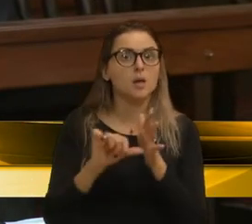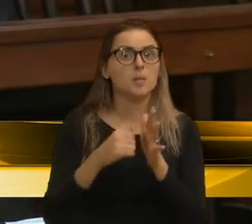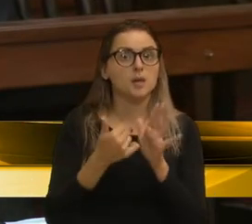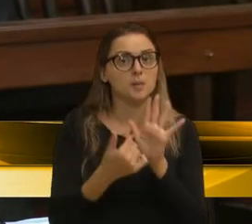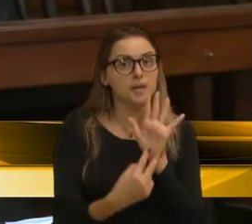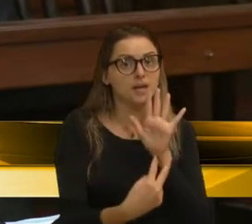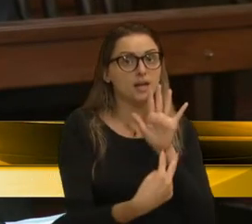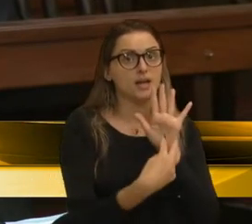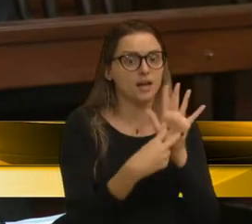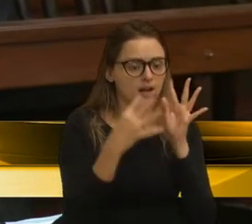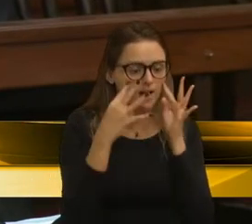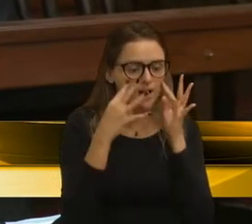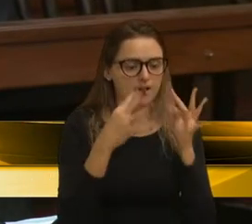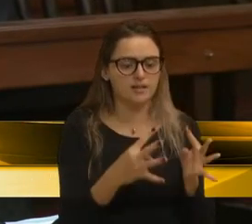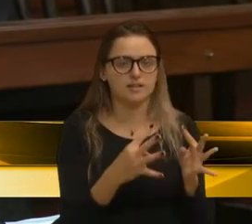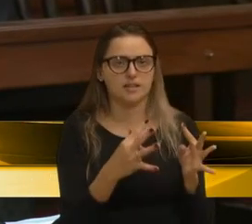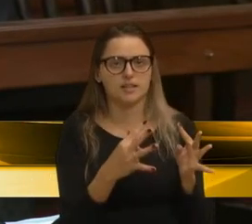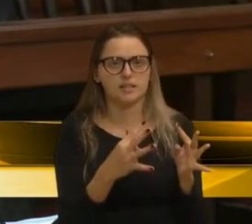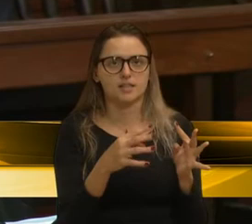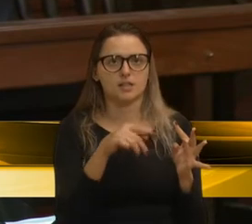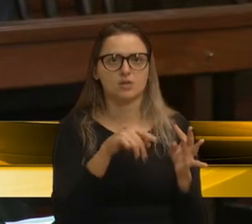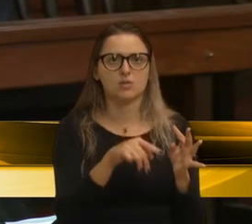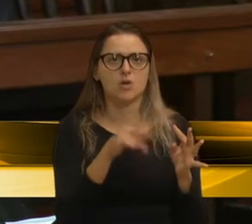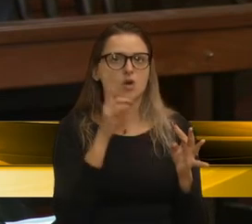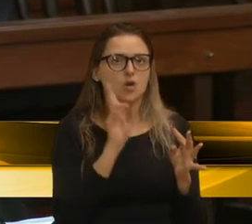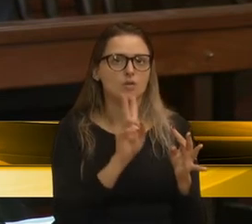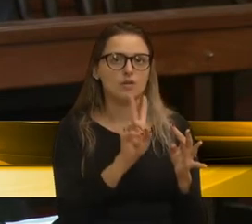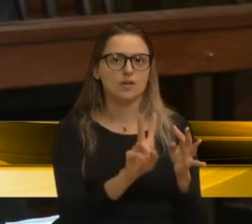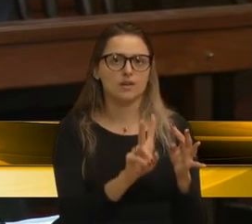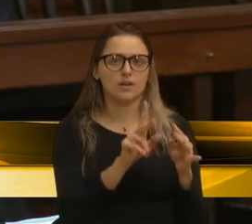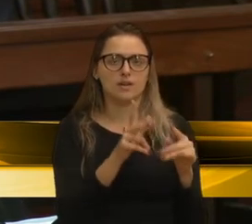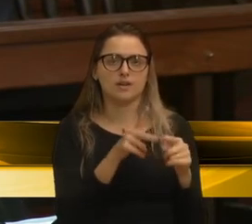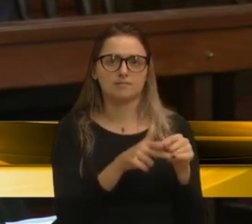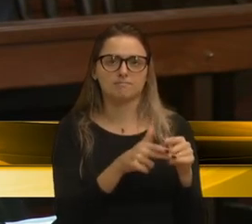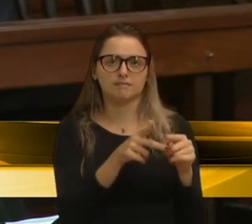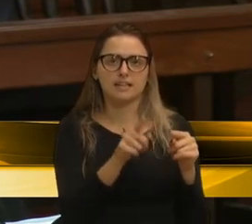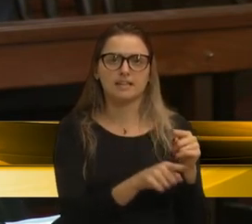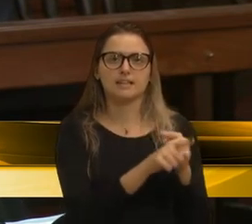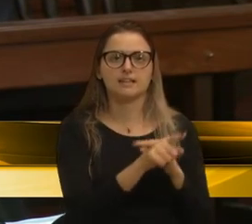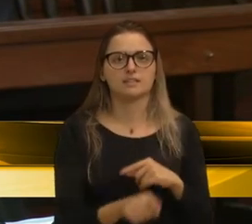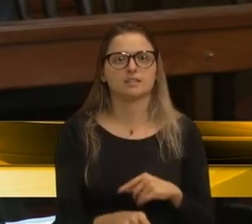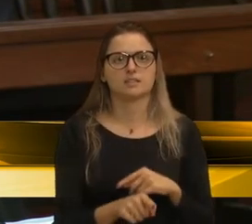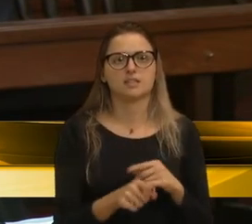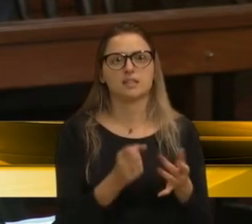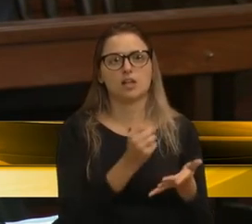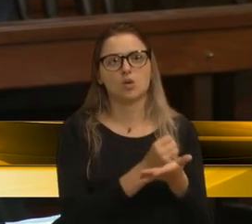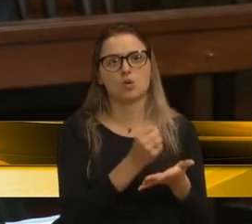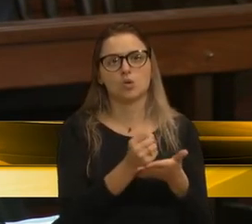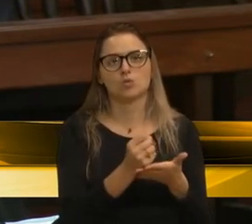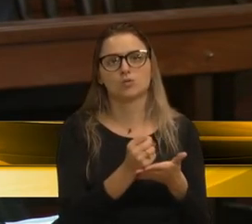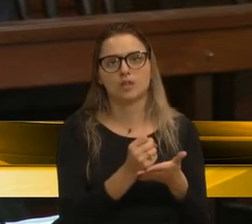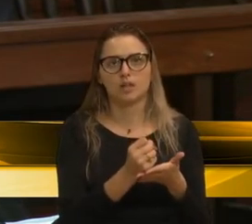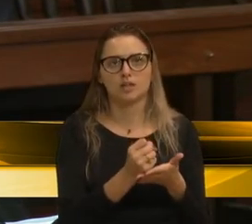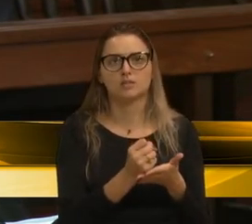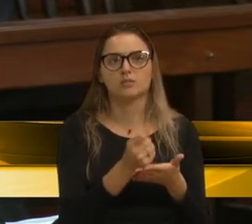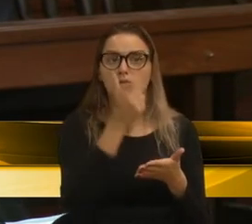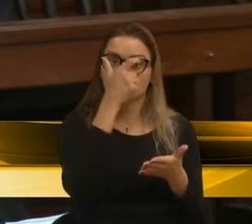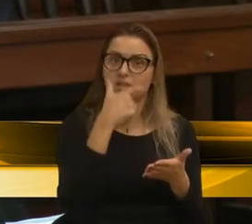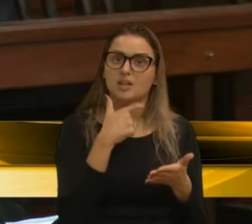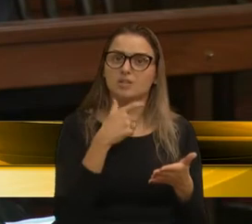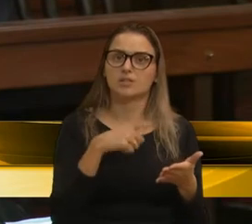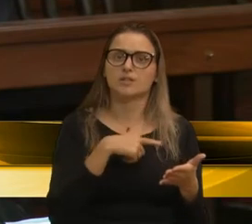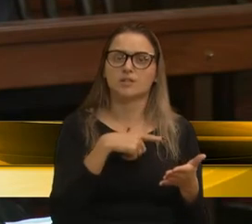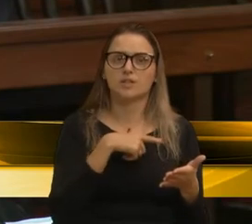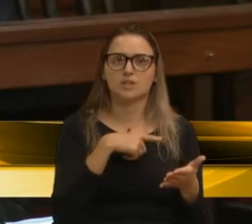atenção dessa secretaria foi do ponto de vista de romper, tá, o convênio que eles achavam que existia,